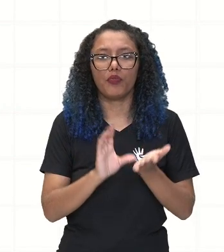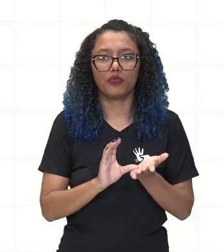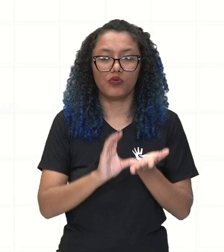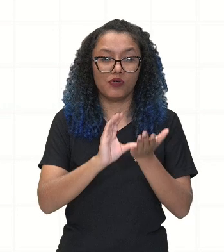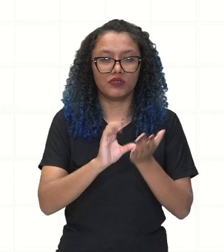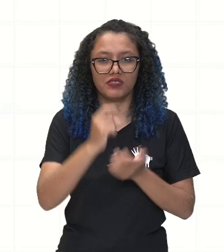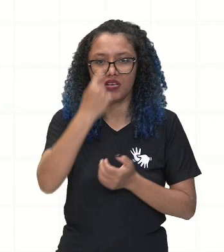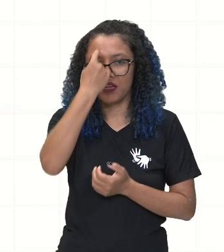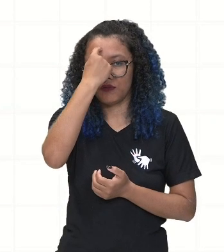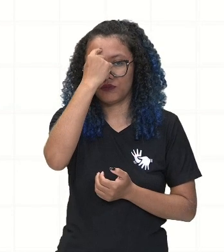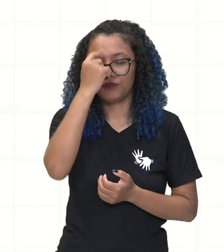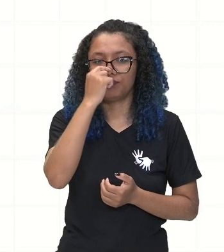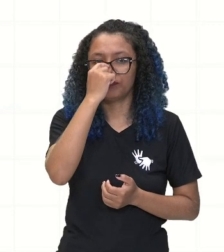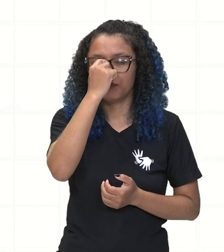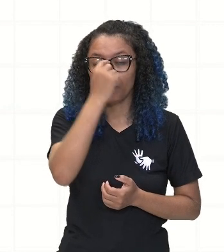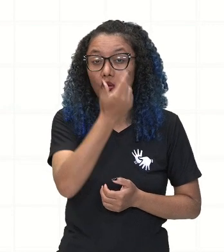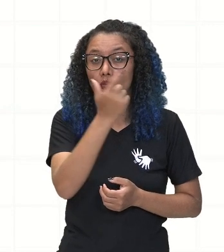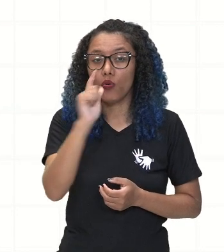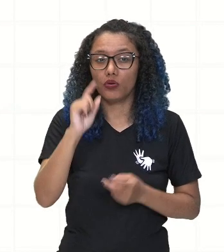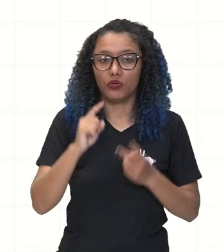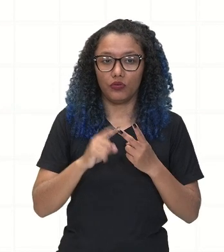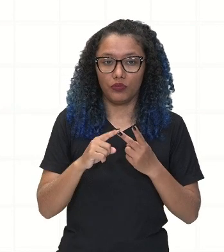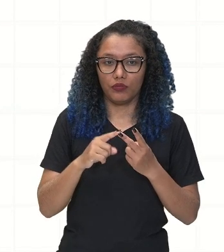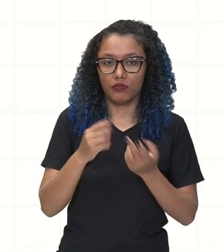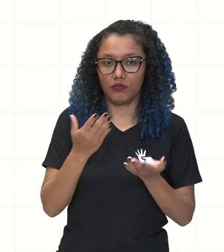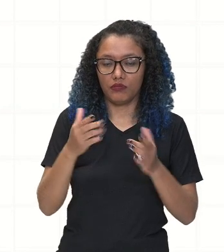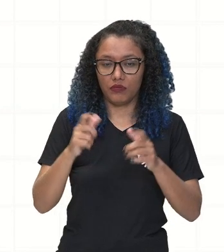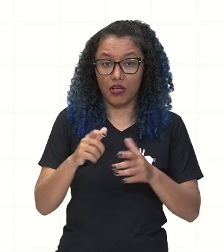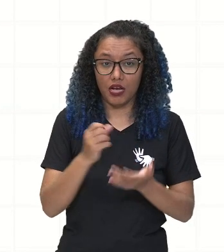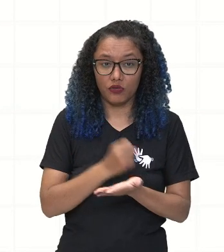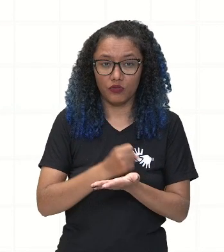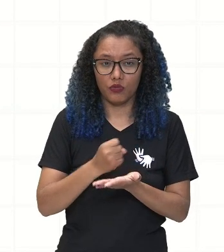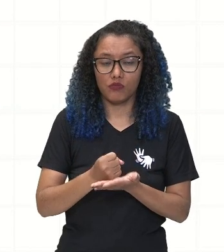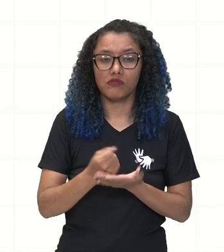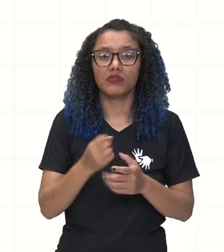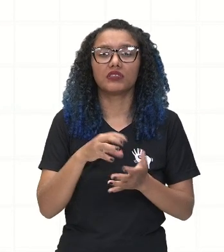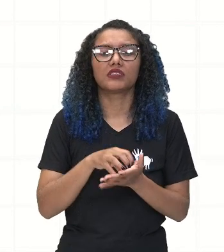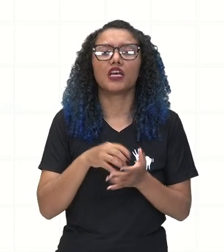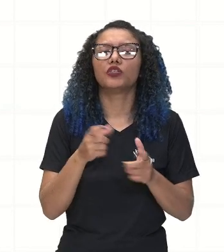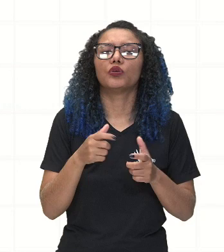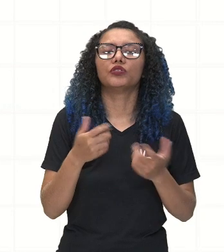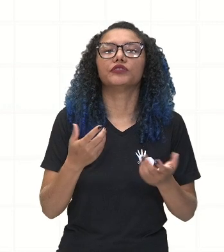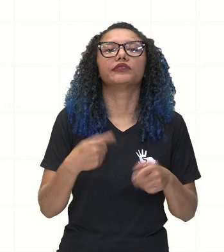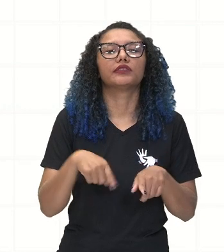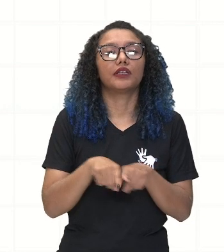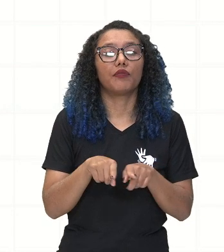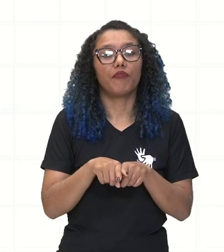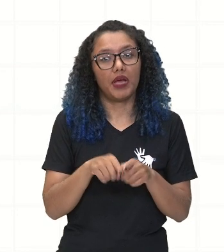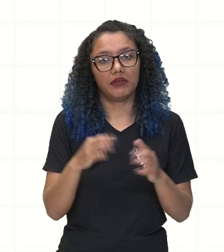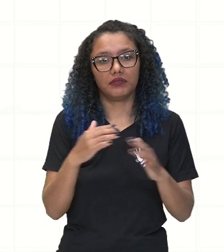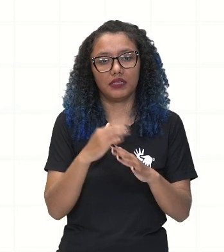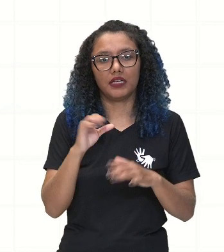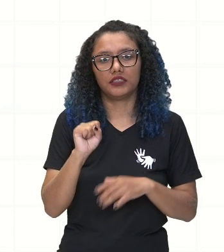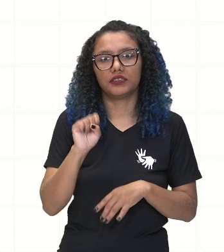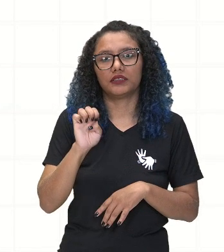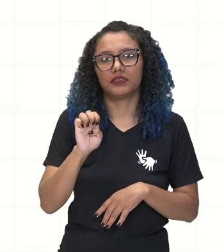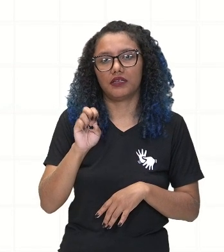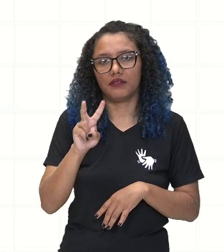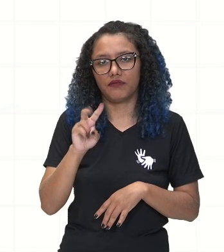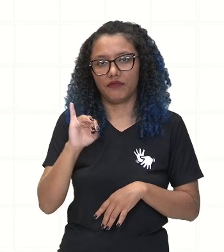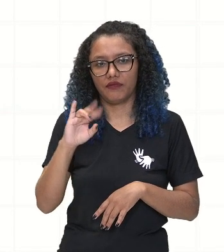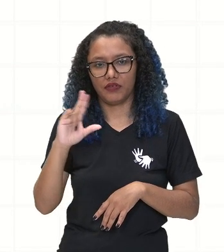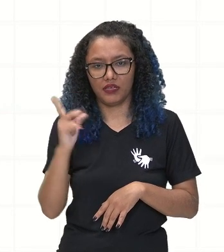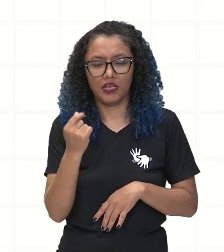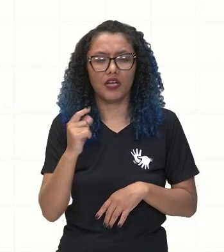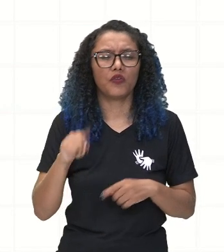de contratação, nós vamos observar que a sua sede também vai ser em Sevilha, e a sua função é